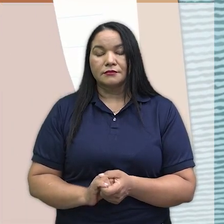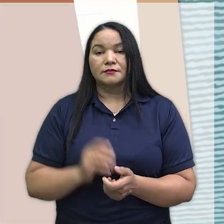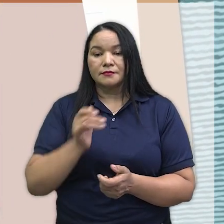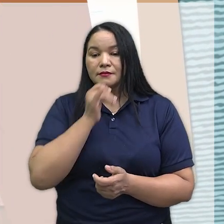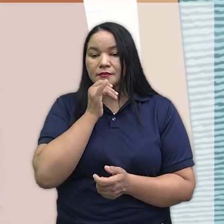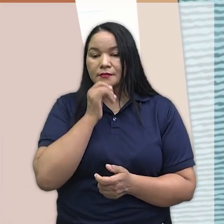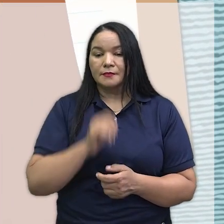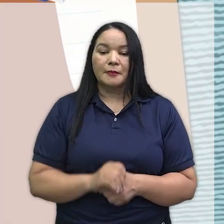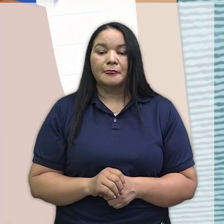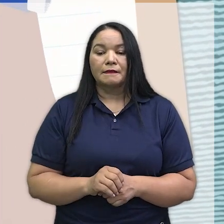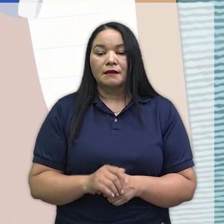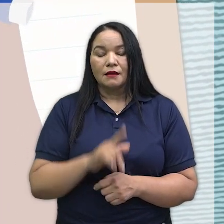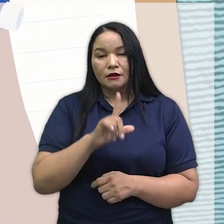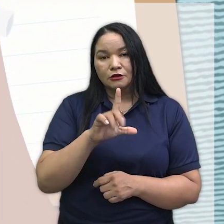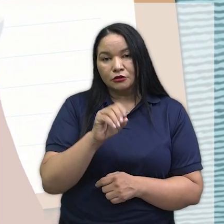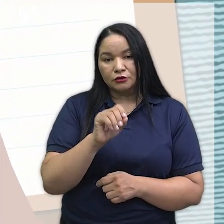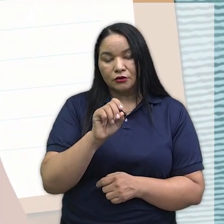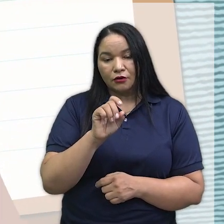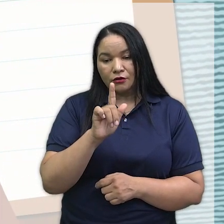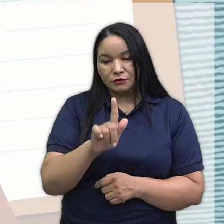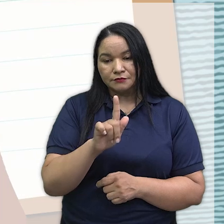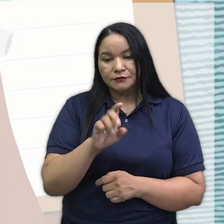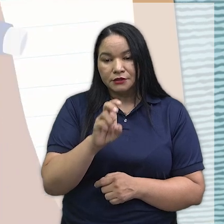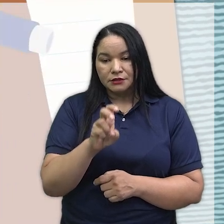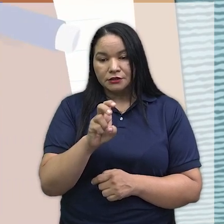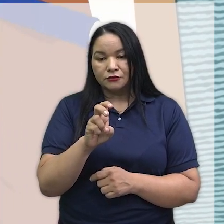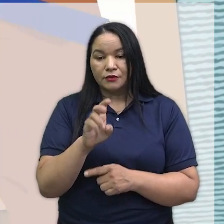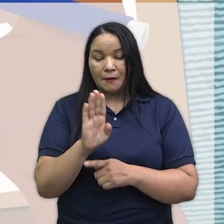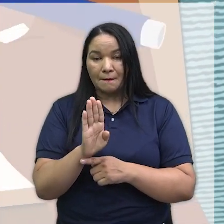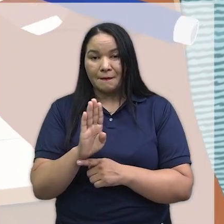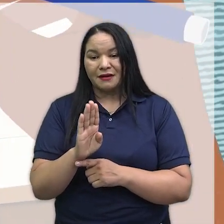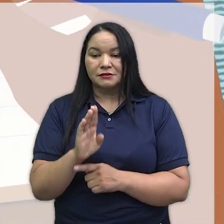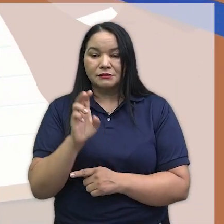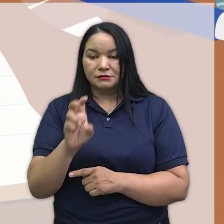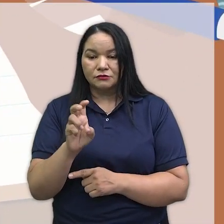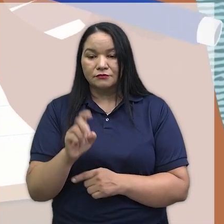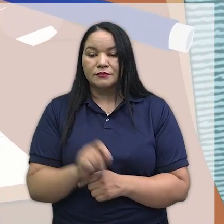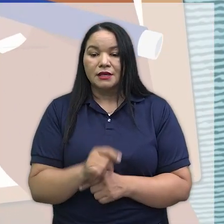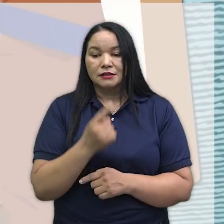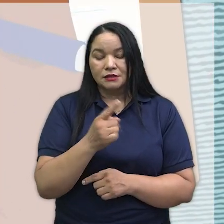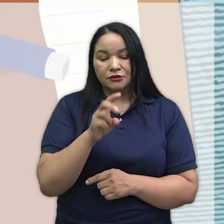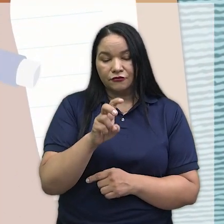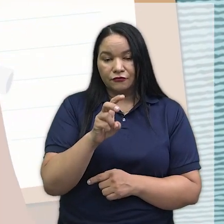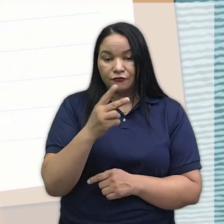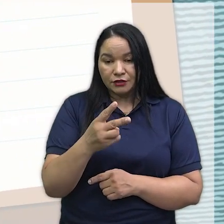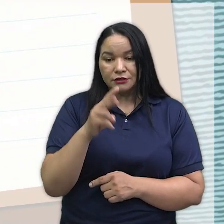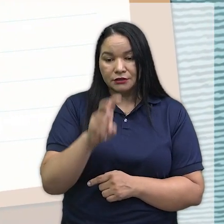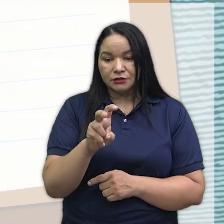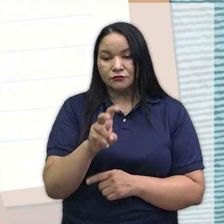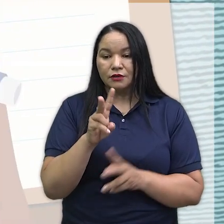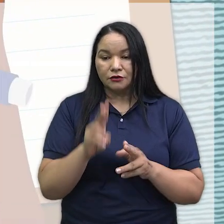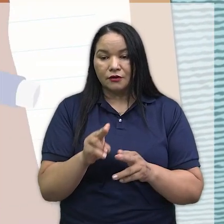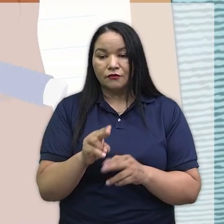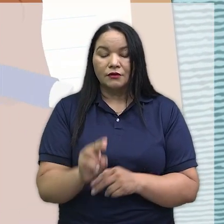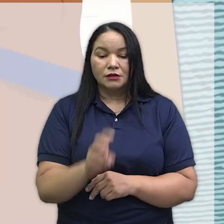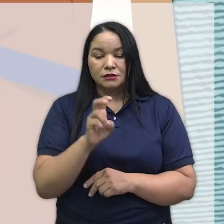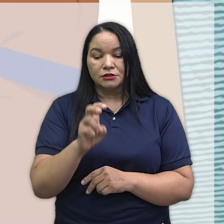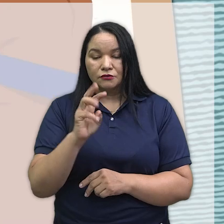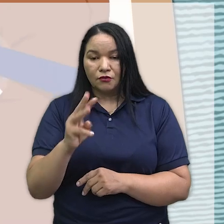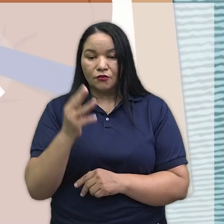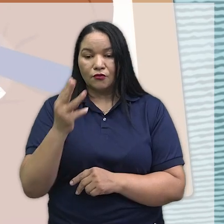Log de 125 na base 5. Sabemos que 125 é igual a 5 ao cubo.